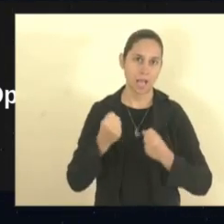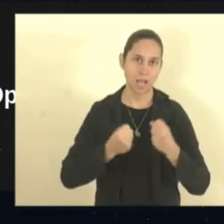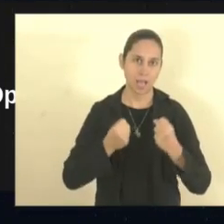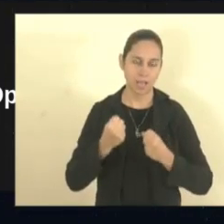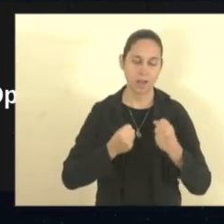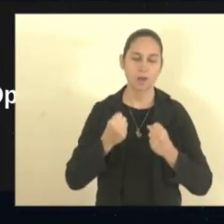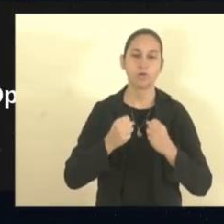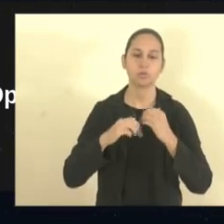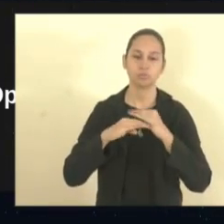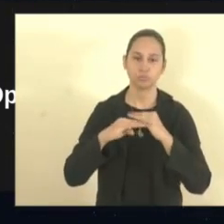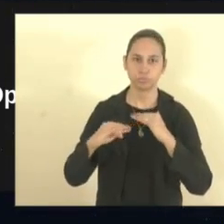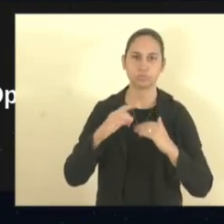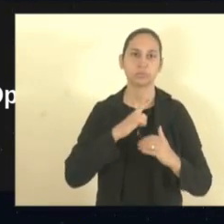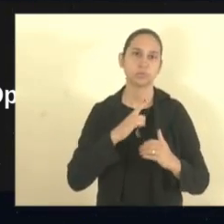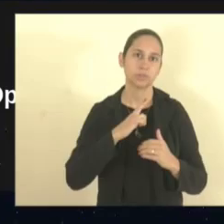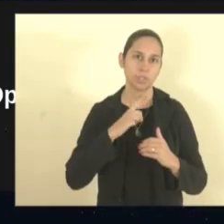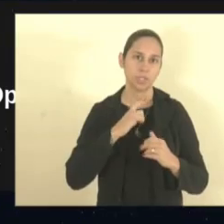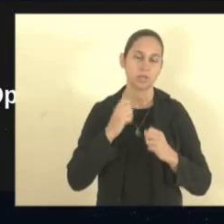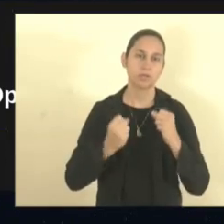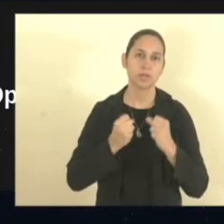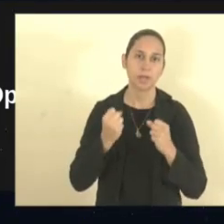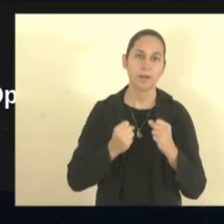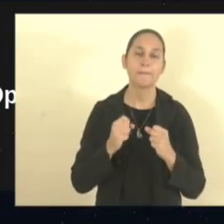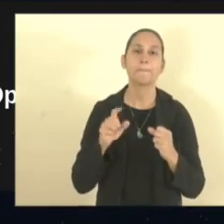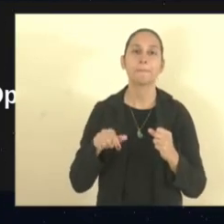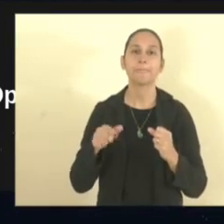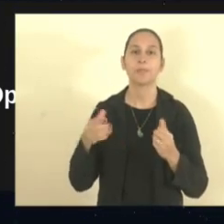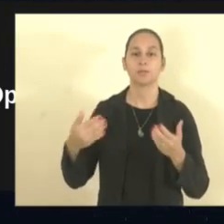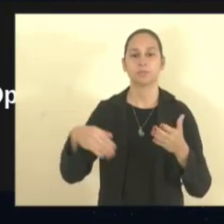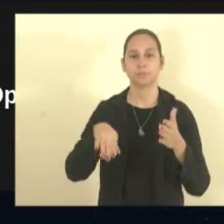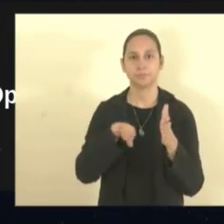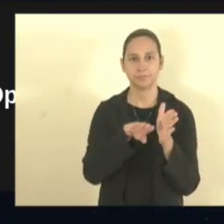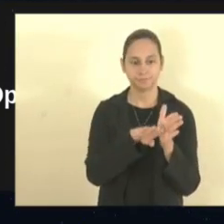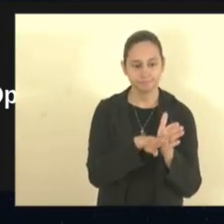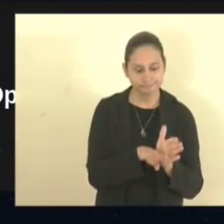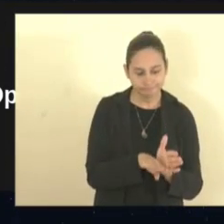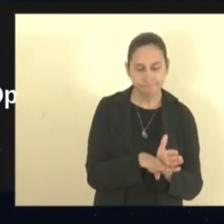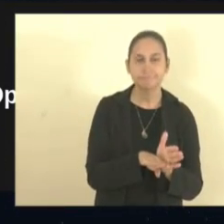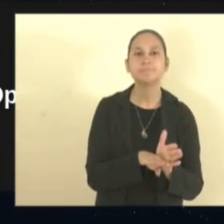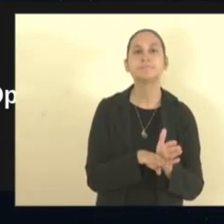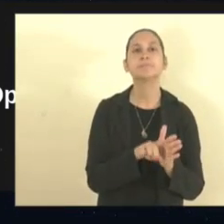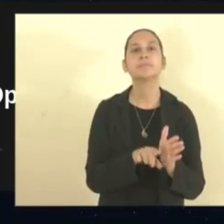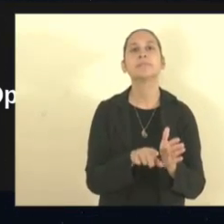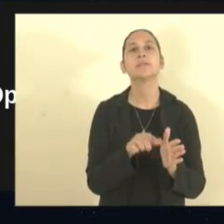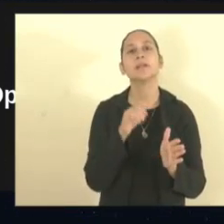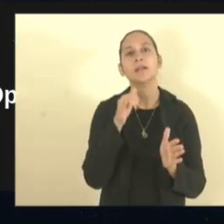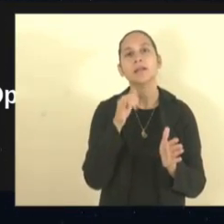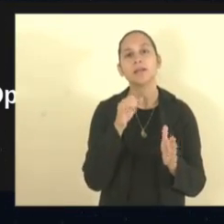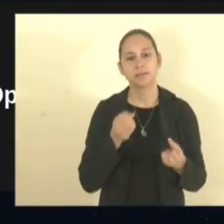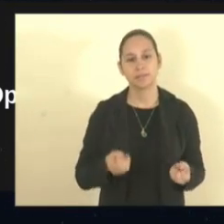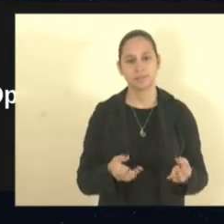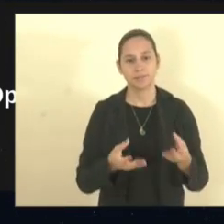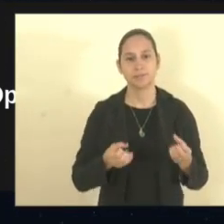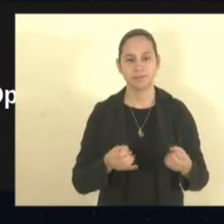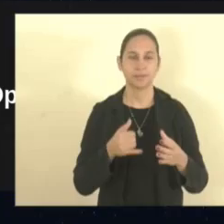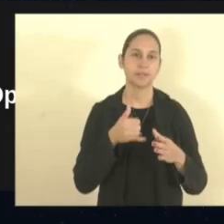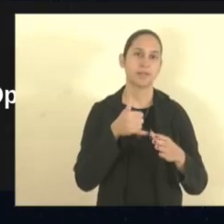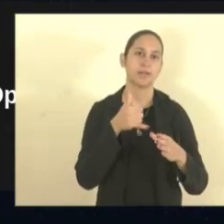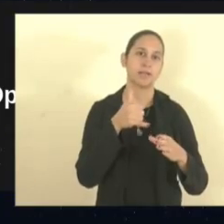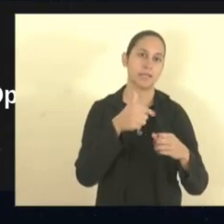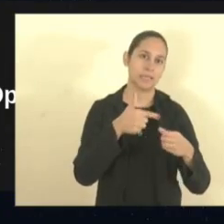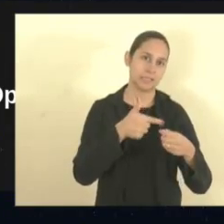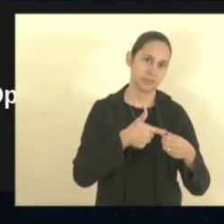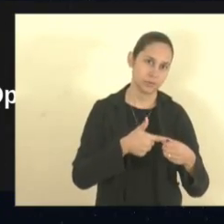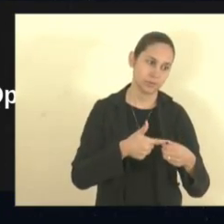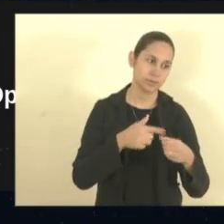em Colatina, todo mundo sabe. Eu chego, estaciono ela para economizar gasolina, porque eu não uso a gasolina